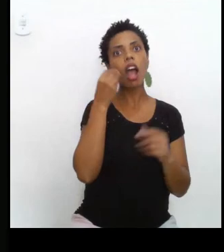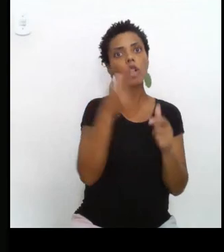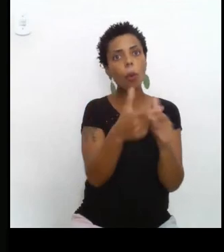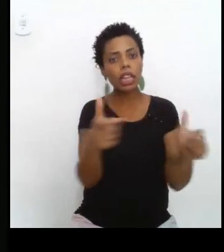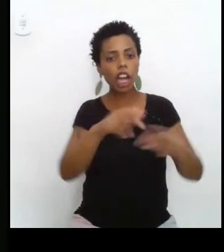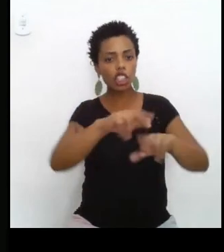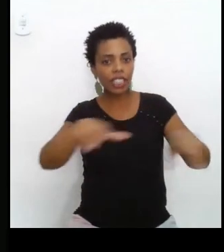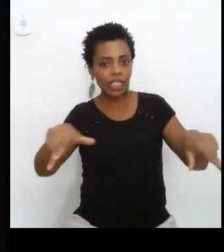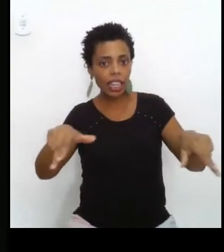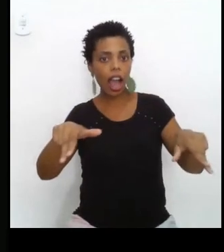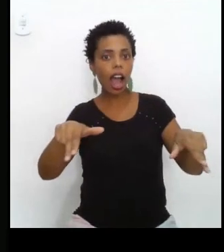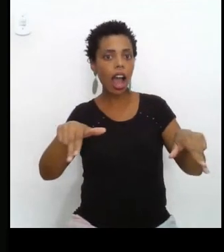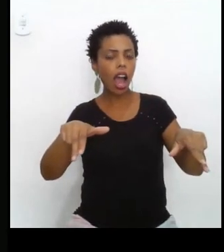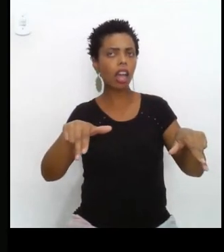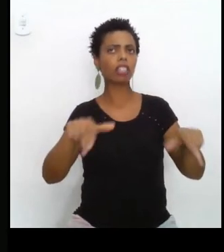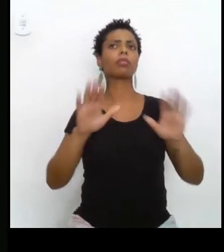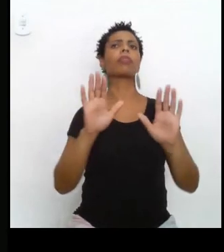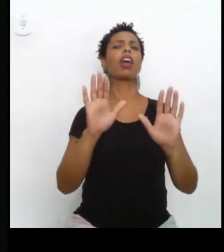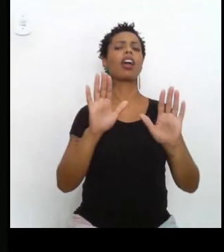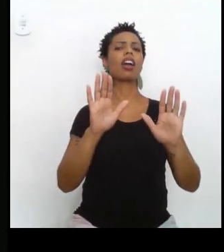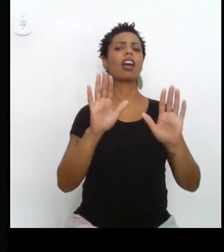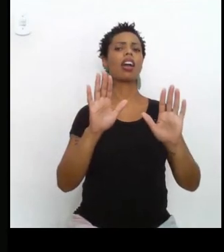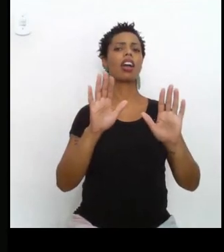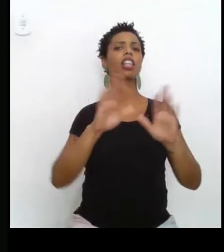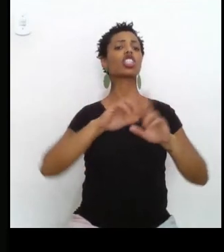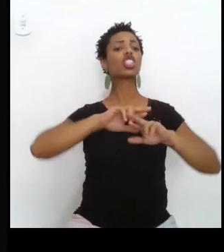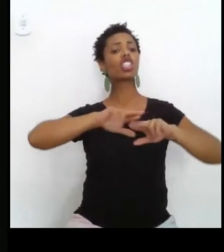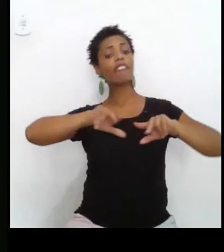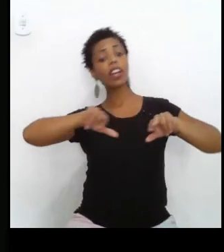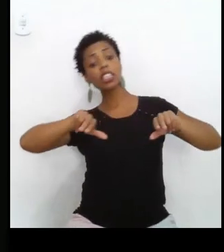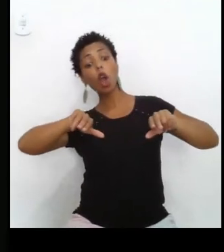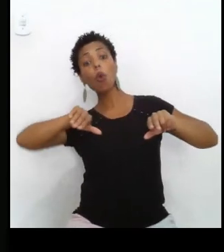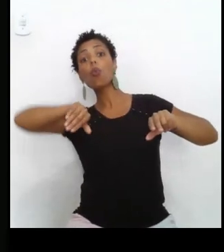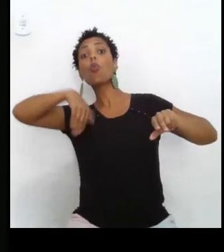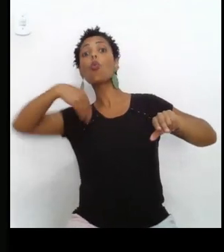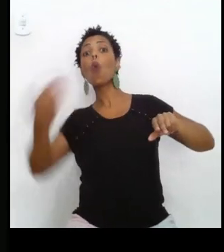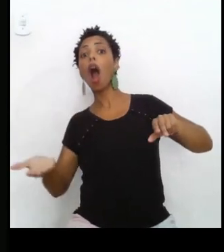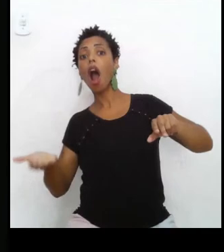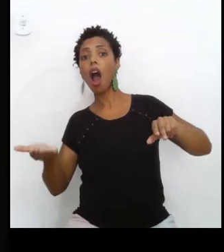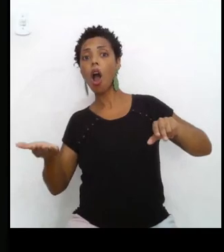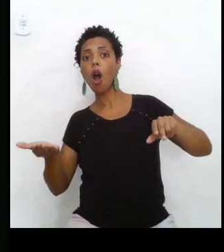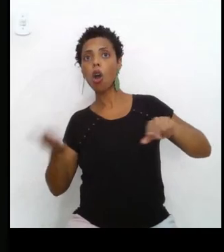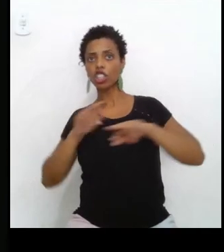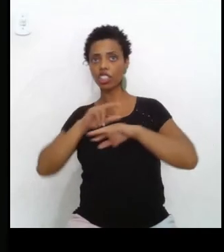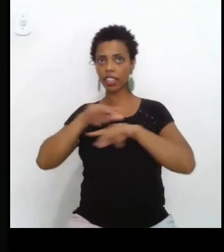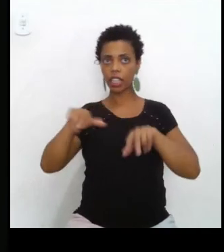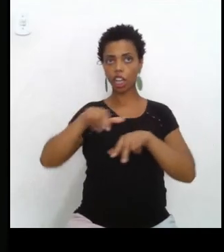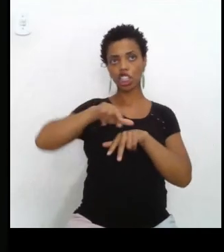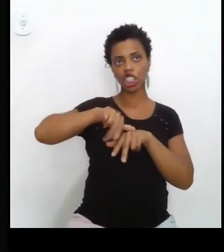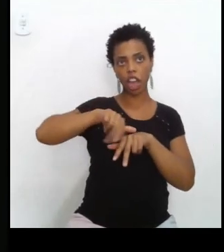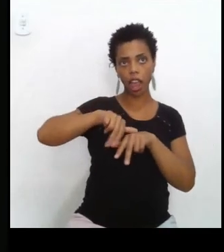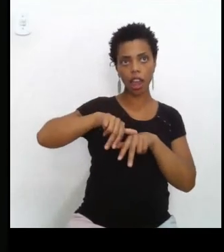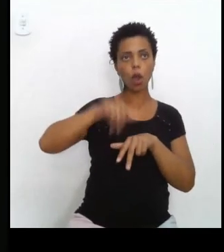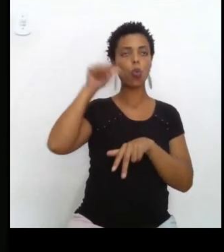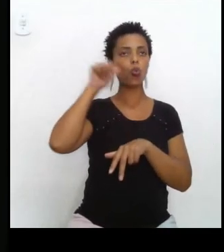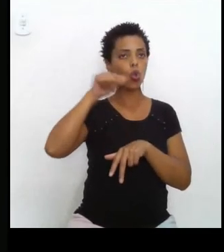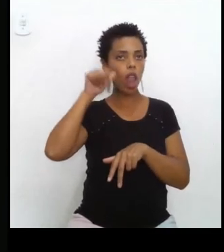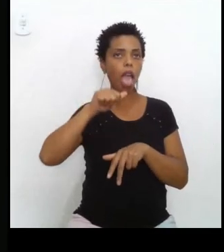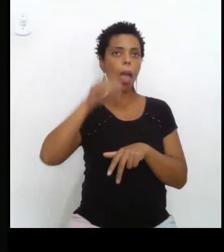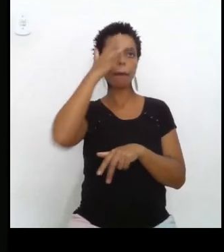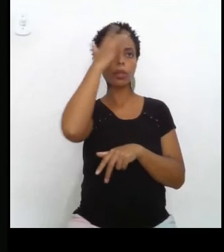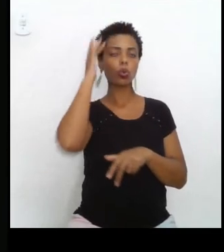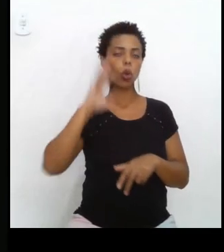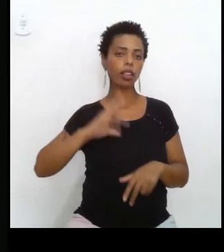o pai são essas diversidades né a a diversidade de gênero né mulheres pessoas trans